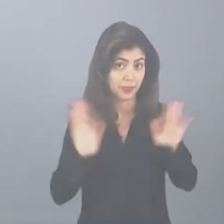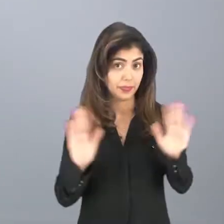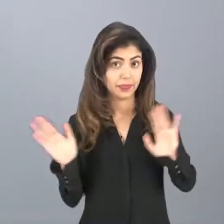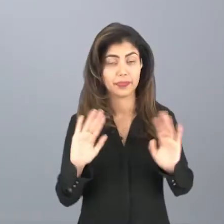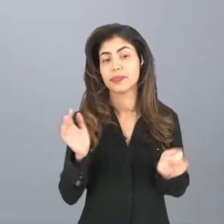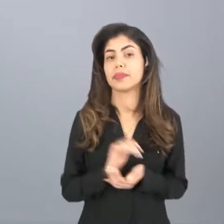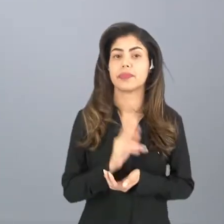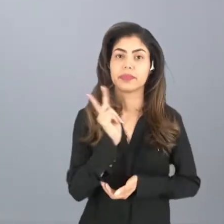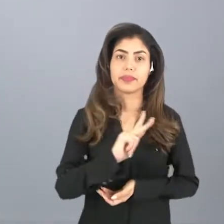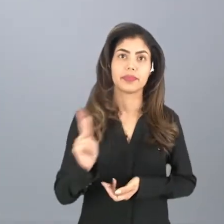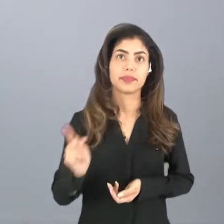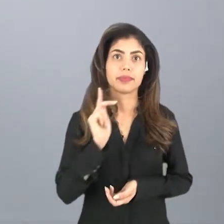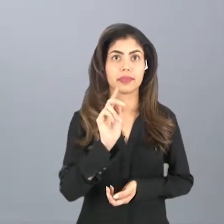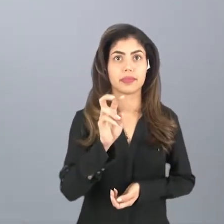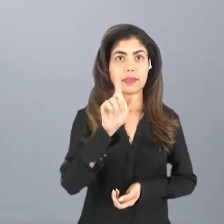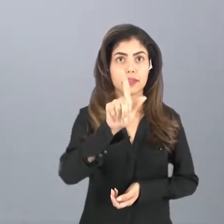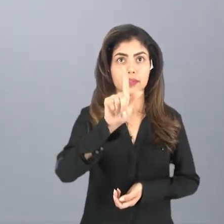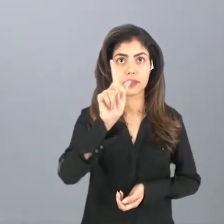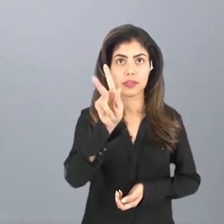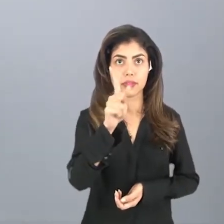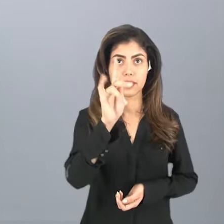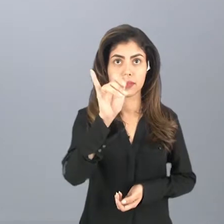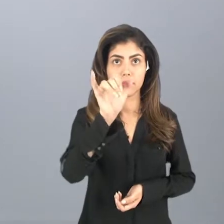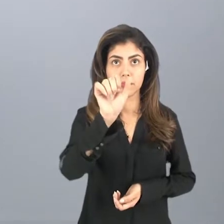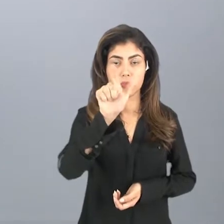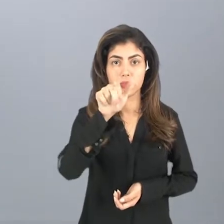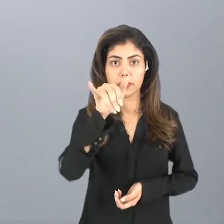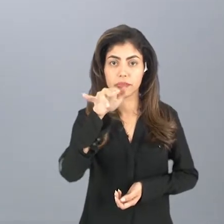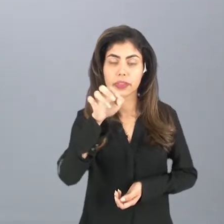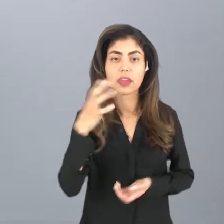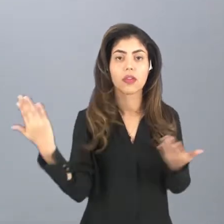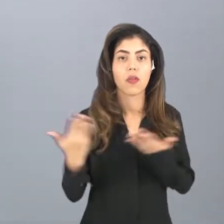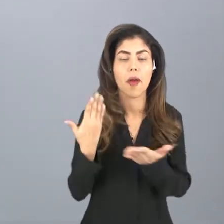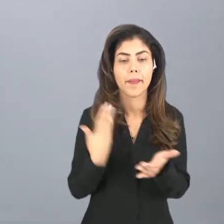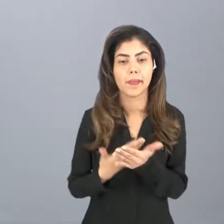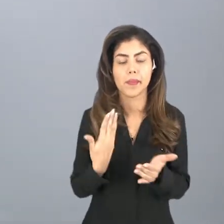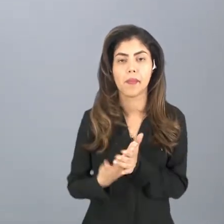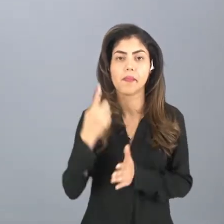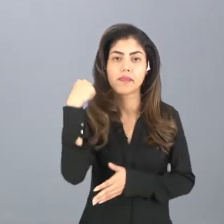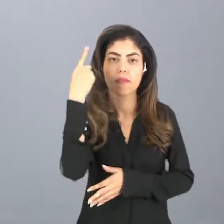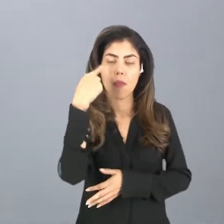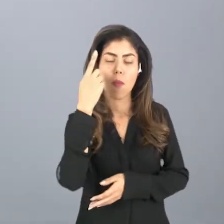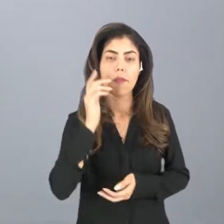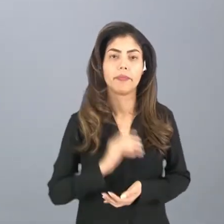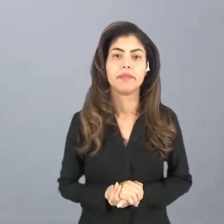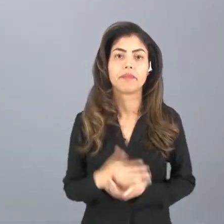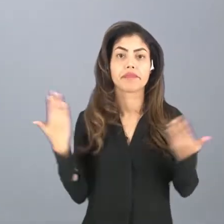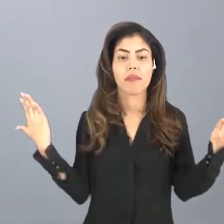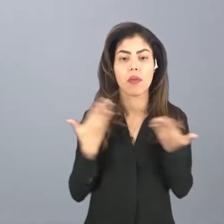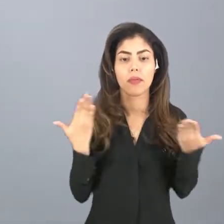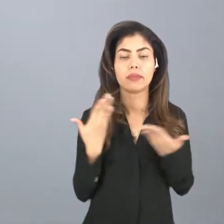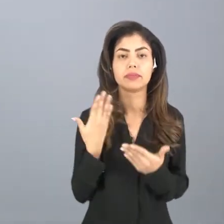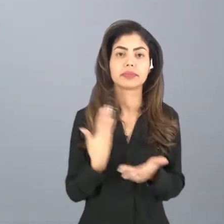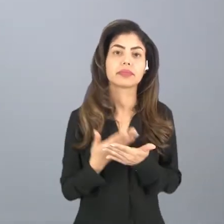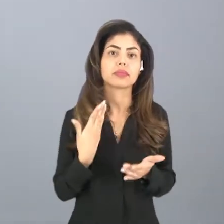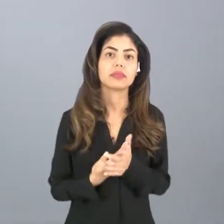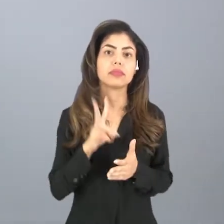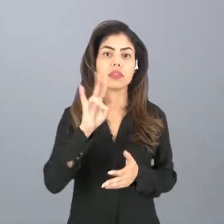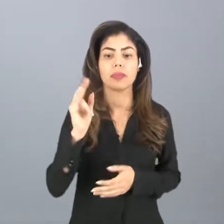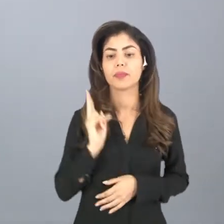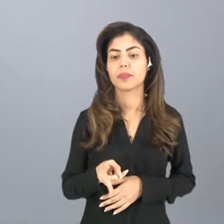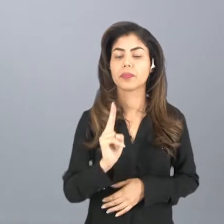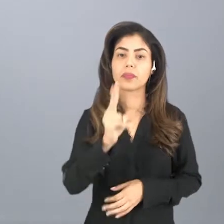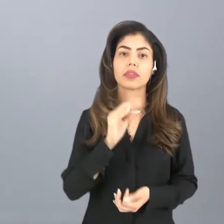Hola, yo soy la professora Gislaine e vamos a mais uma classe de língua espanhola. Na aula de hoje, vamos continuar aí